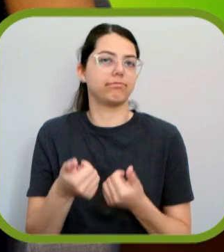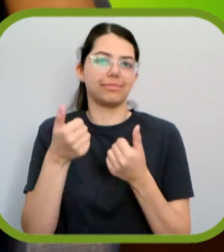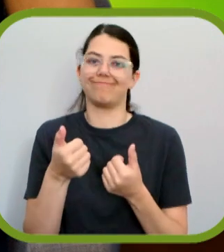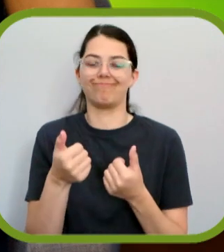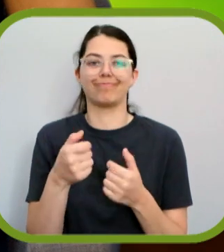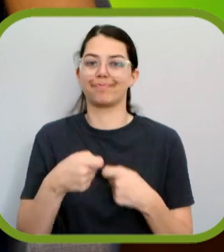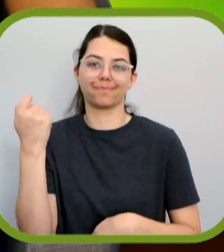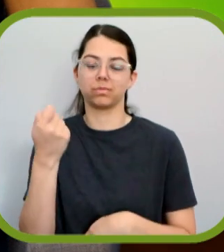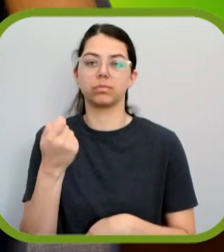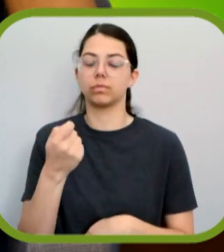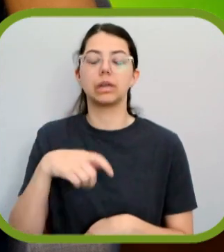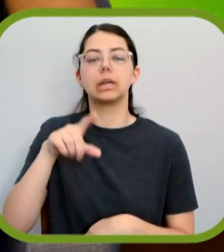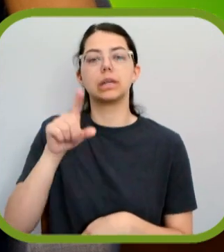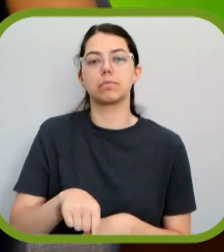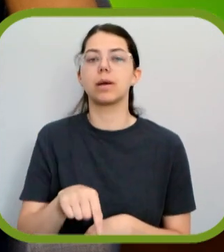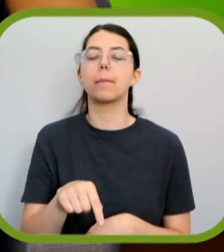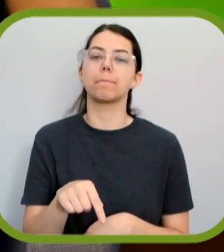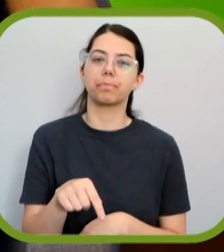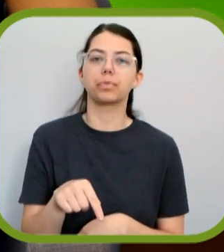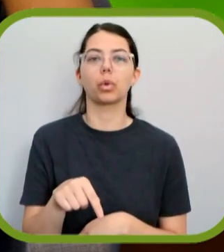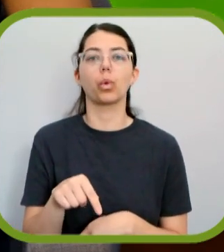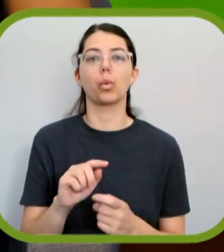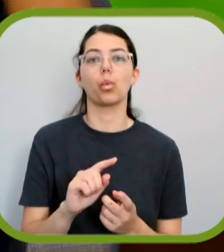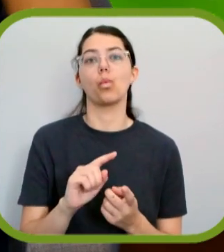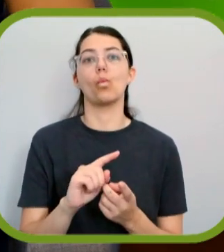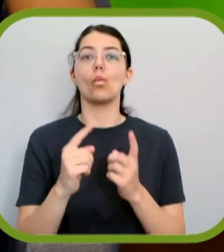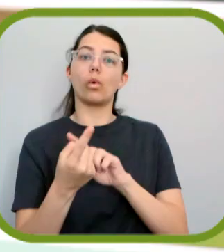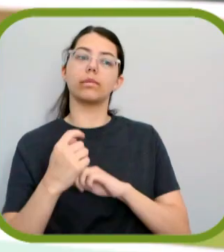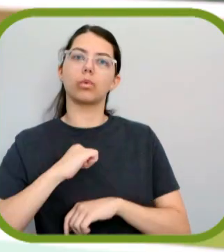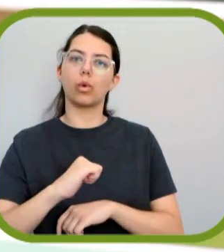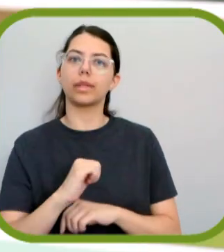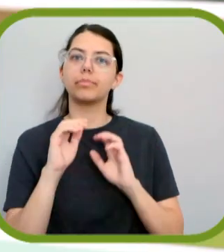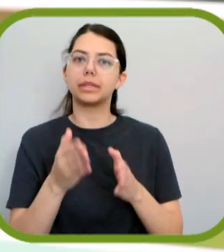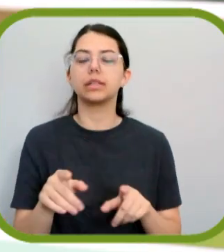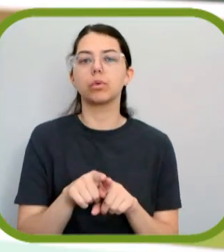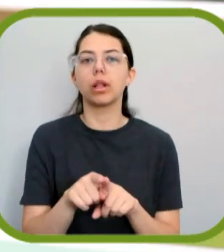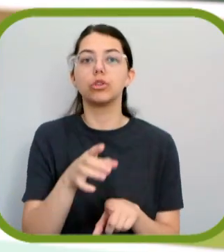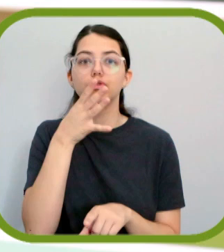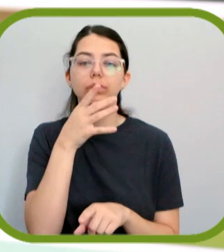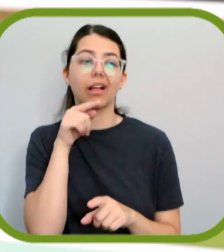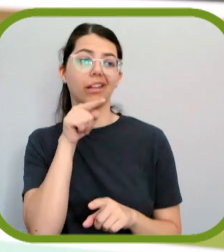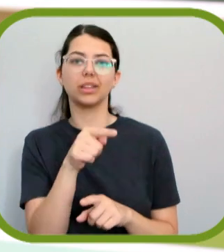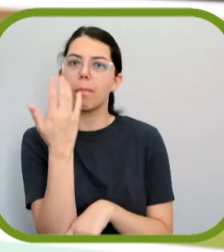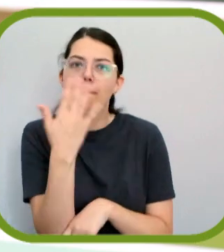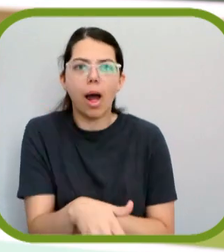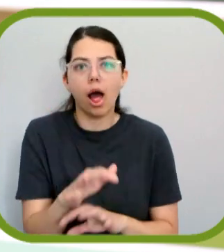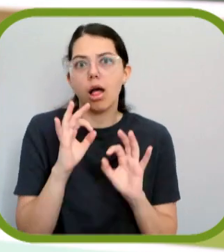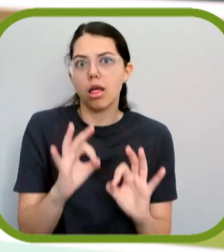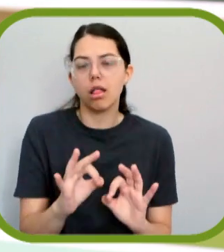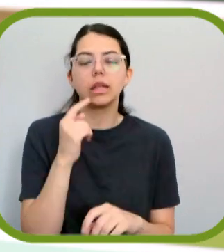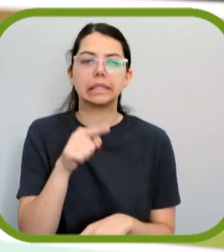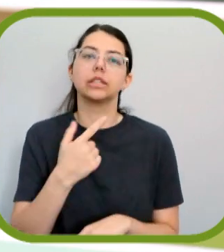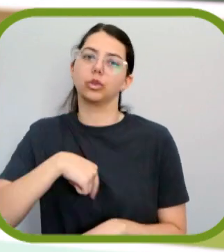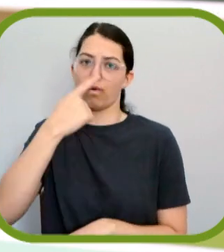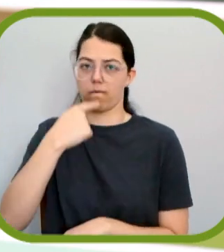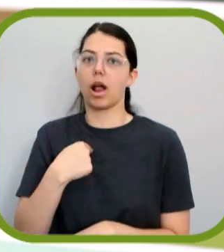educativo e acho que também tem que haver uma parte contra esse tipo de conteúdo, quase a explicar o quão isso é errado, e é aí que